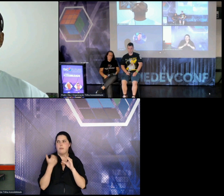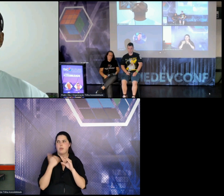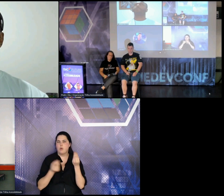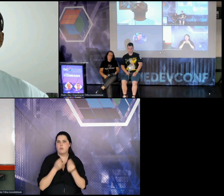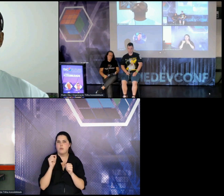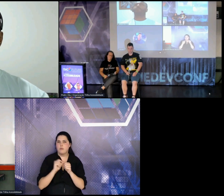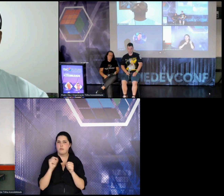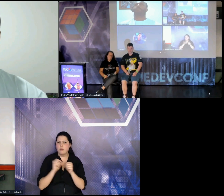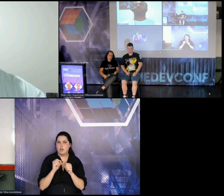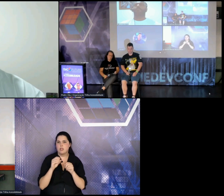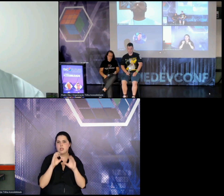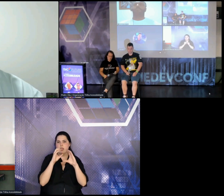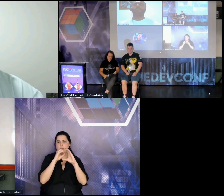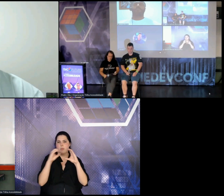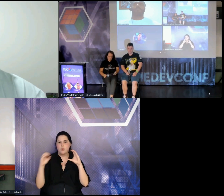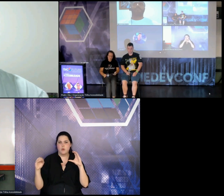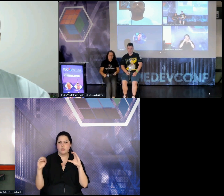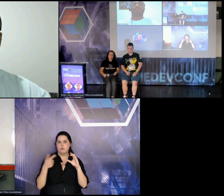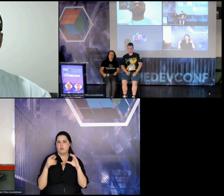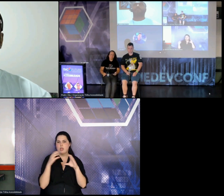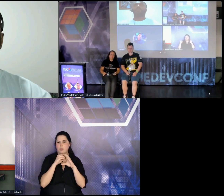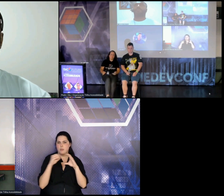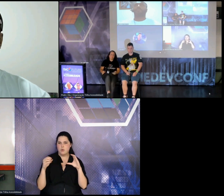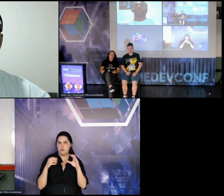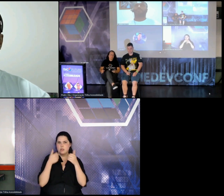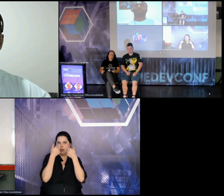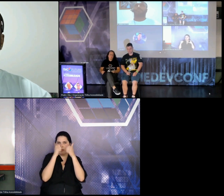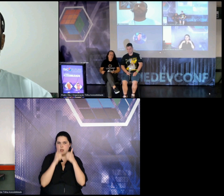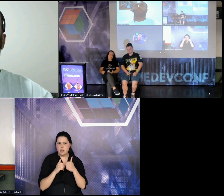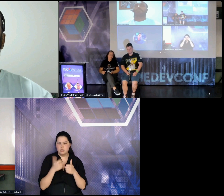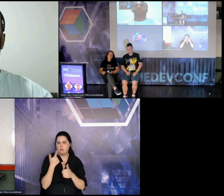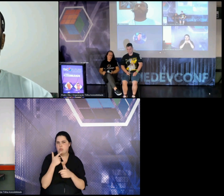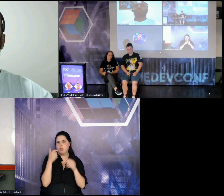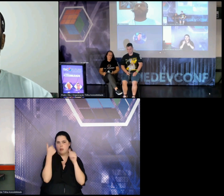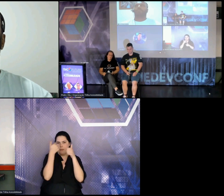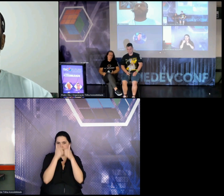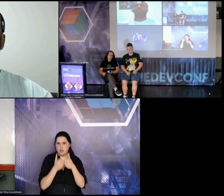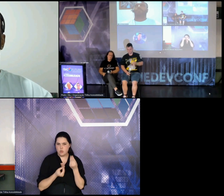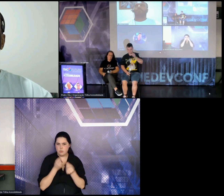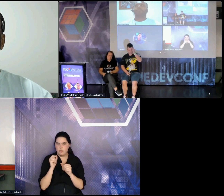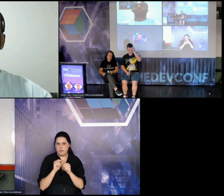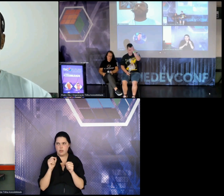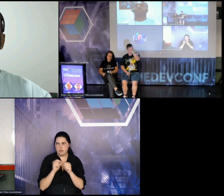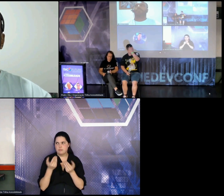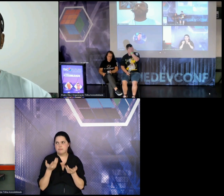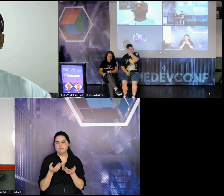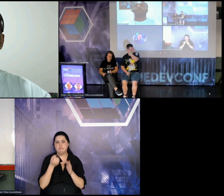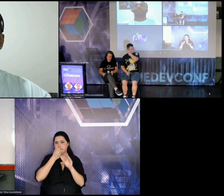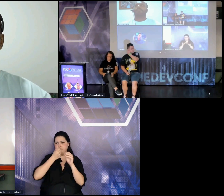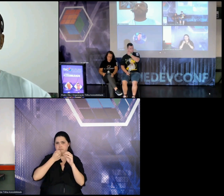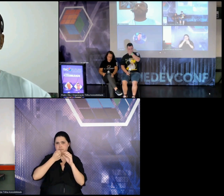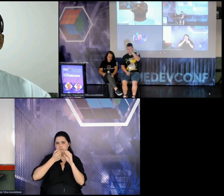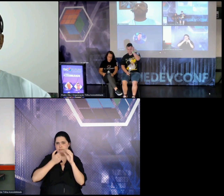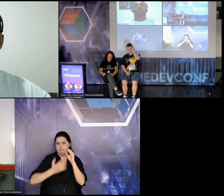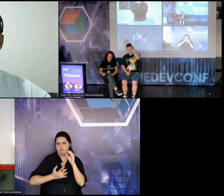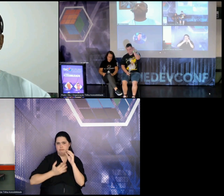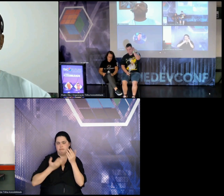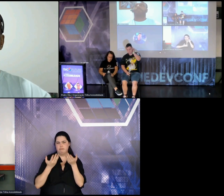muito emoji, sem muito emoji, com imagem, sem descrição alternativa, né? Então,